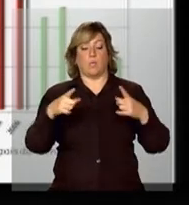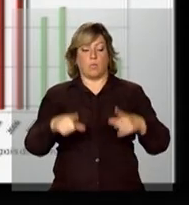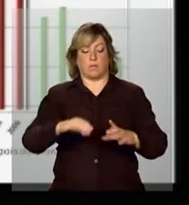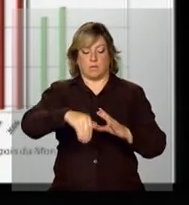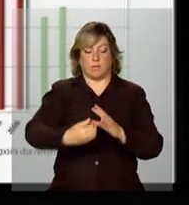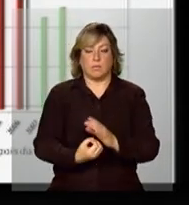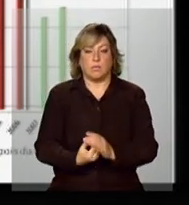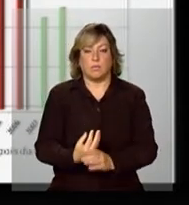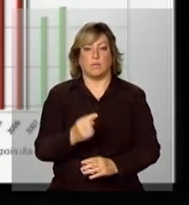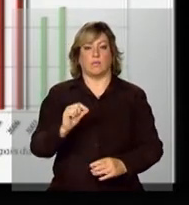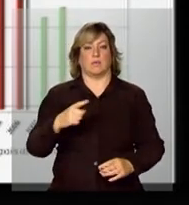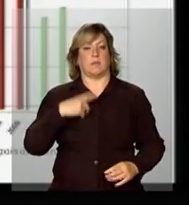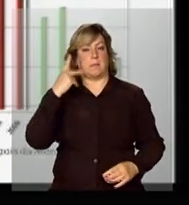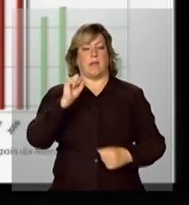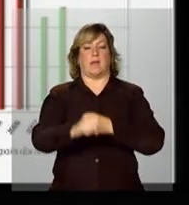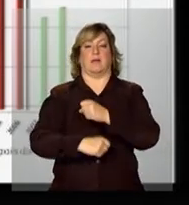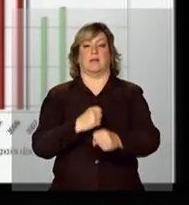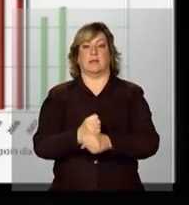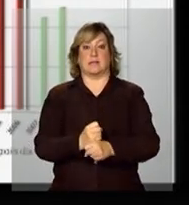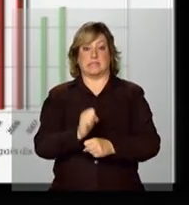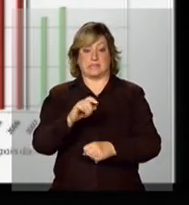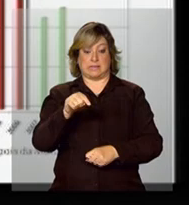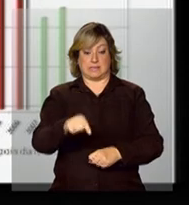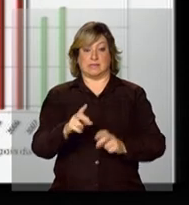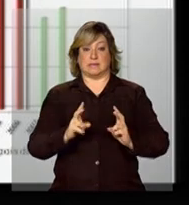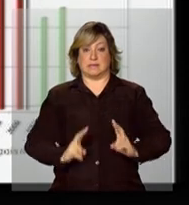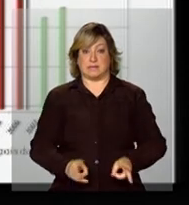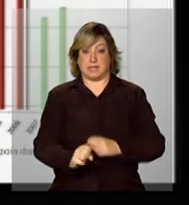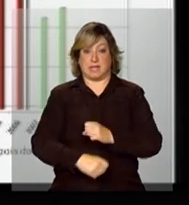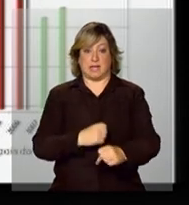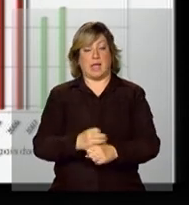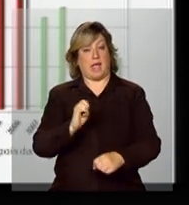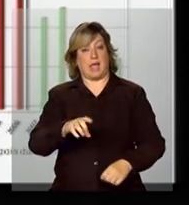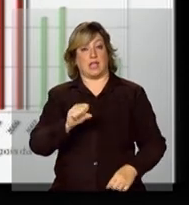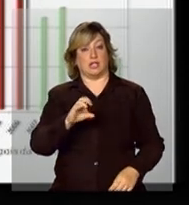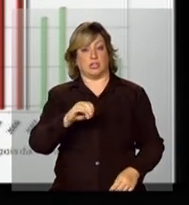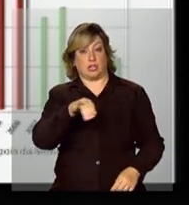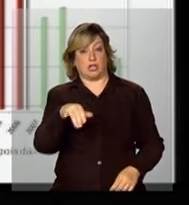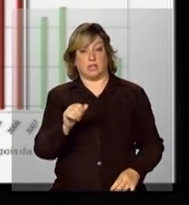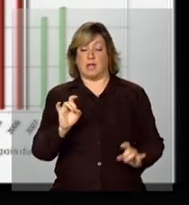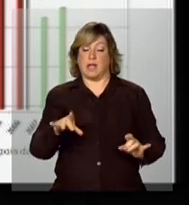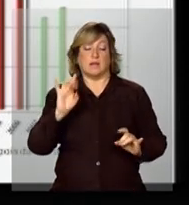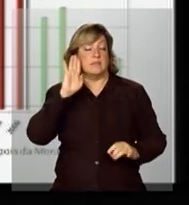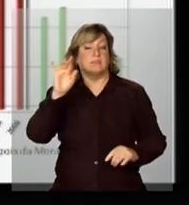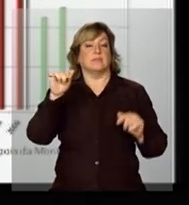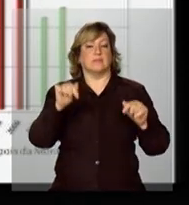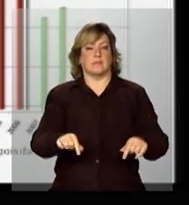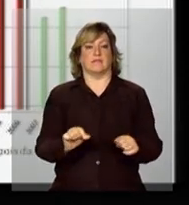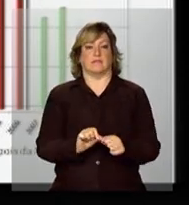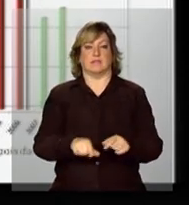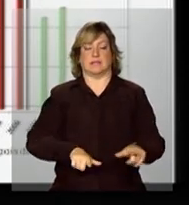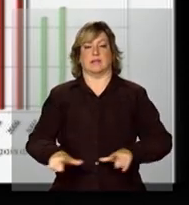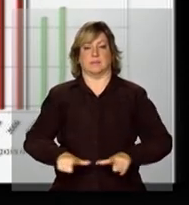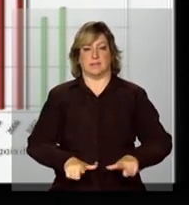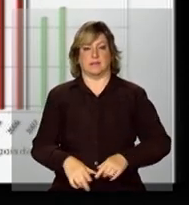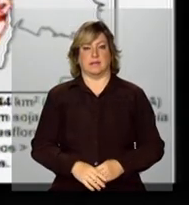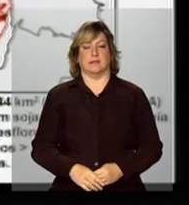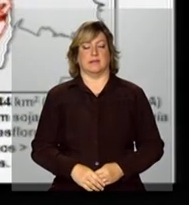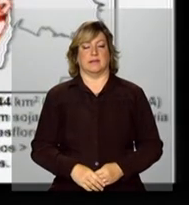anual e se tem a cultura anual, se aquela cultura anual é a soja. Basicamente, isso que consiste esse trabalho.